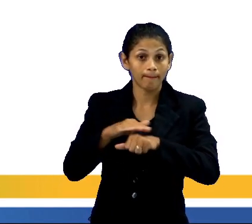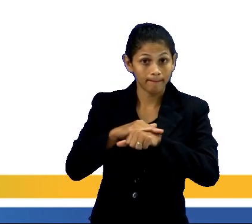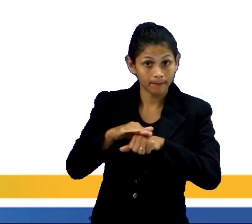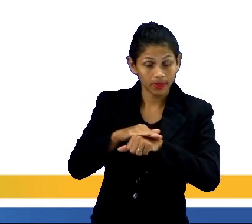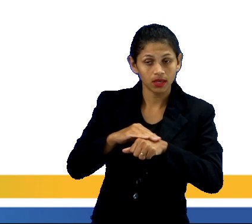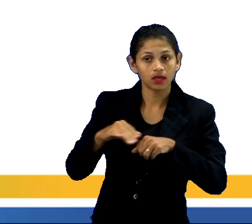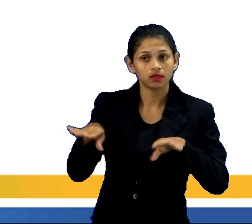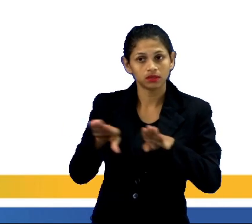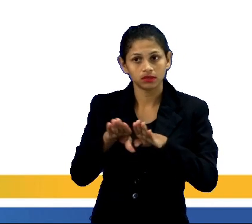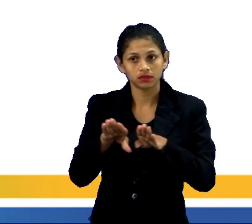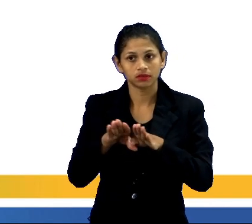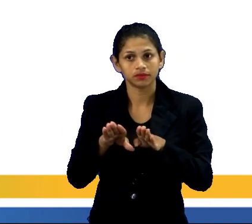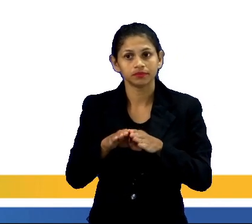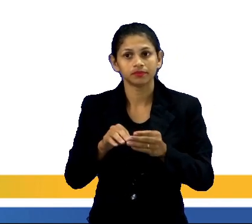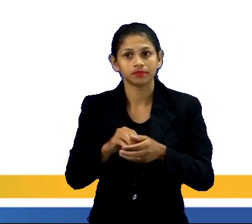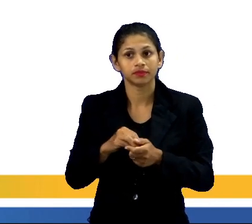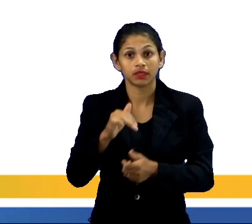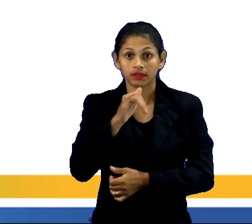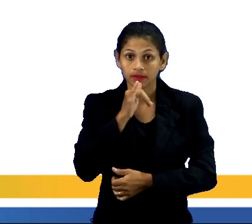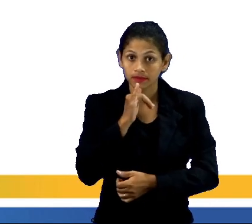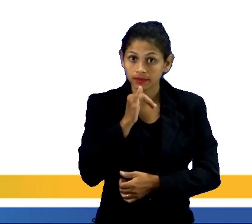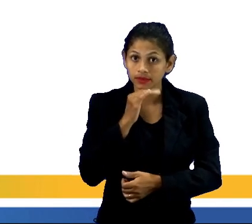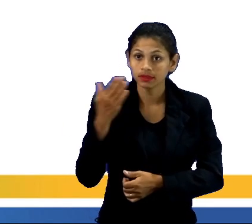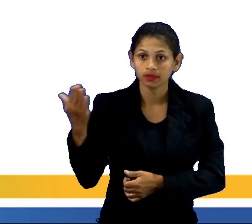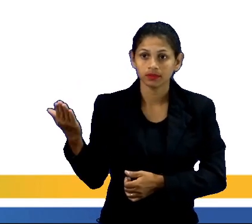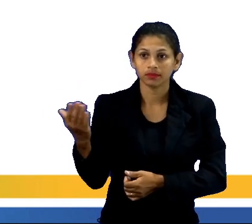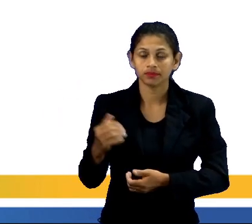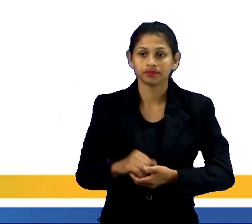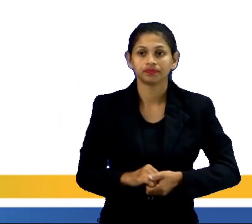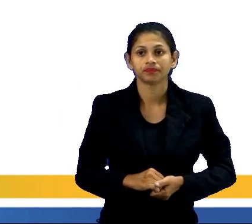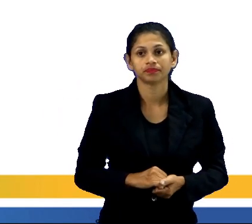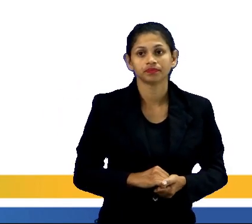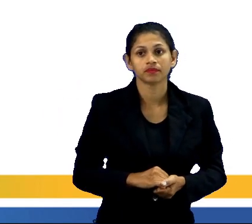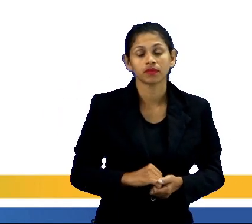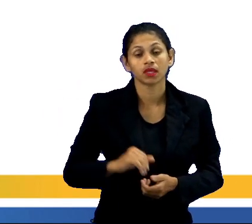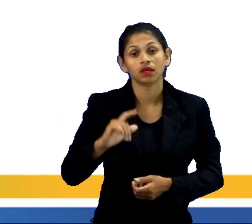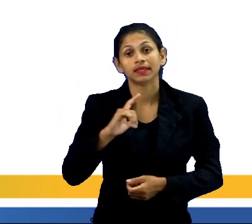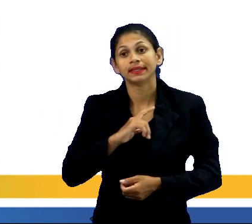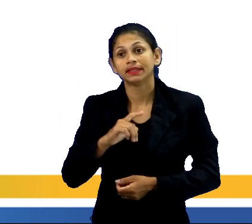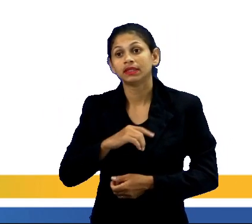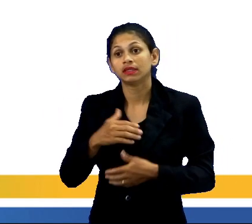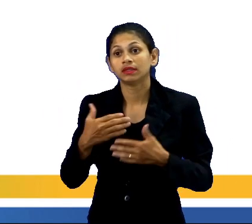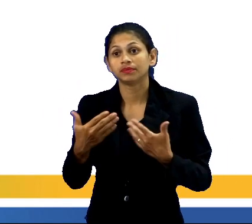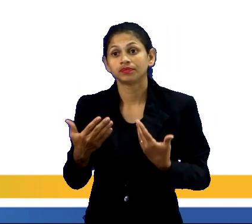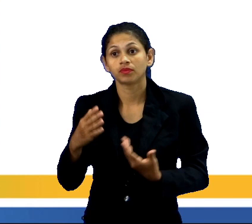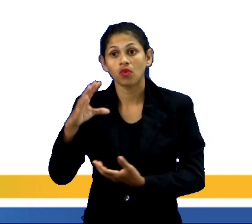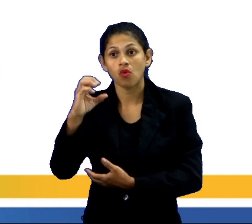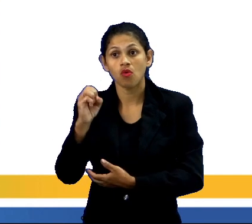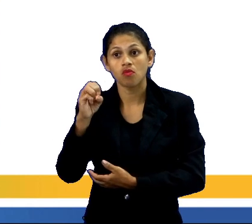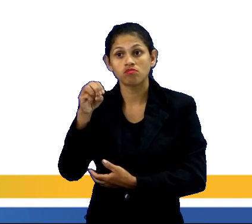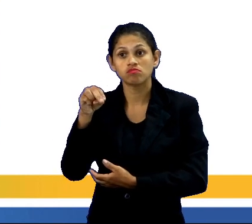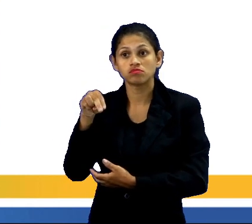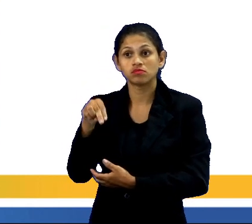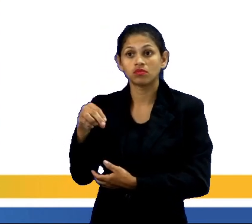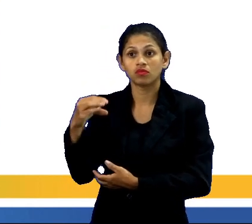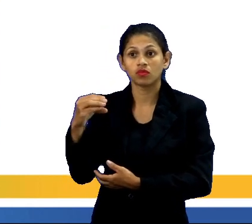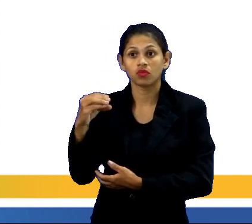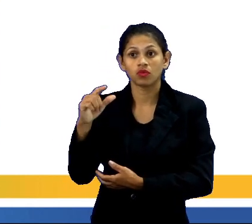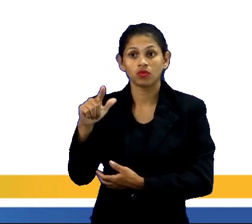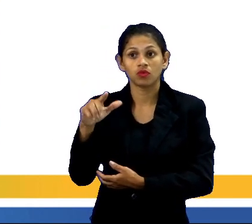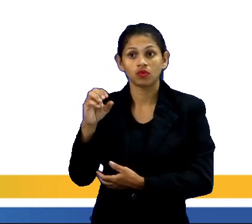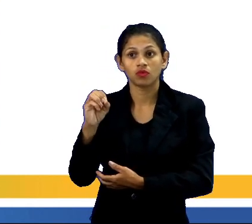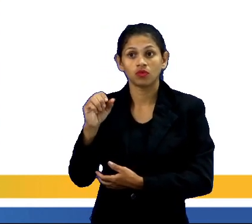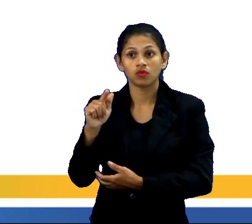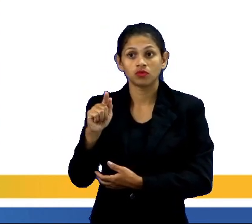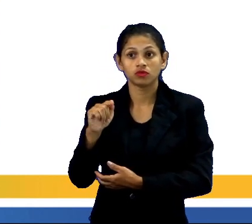ali como as células do nosso sistema imune. Aí a gente tem a cirurgia oncológica, né, que é um tratamento que